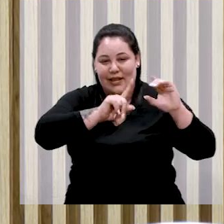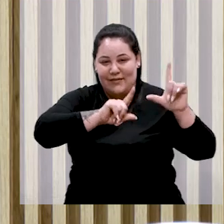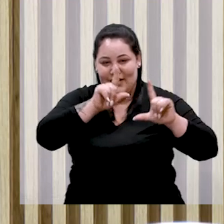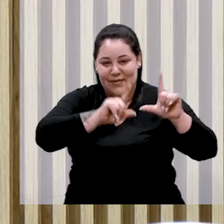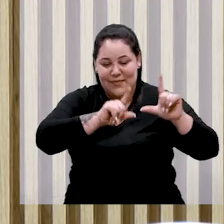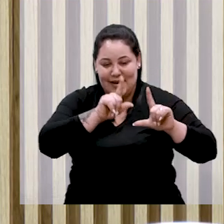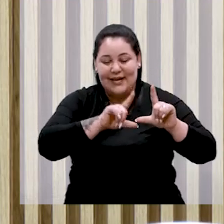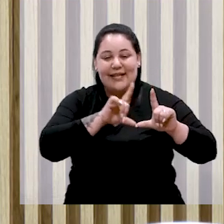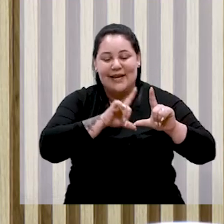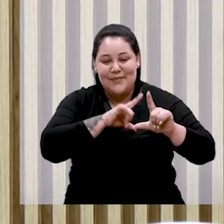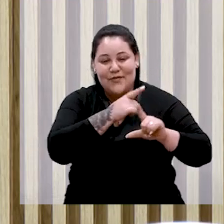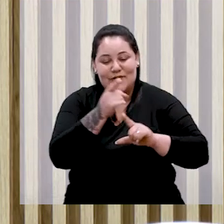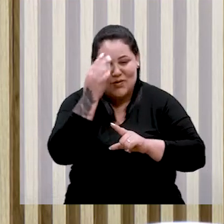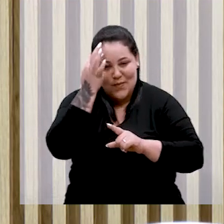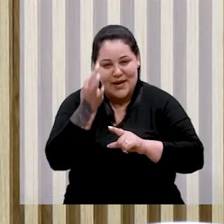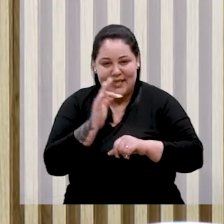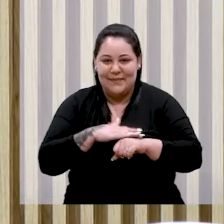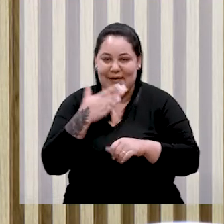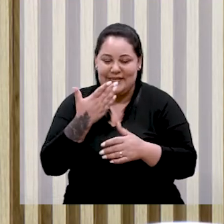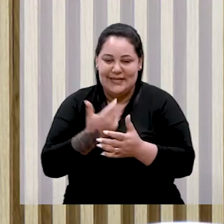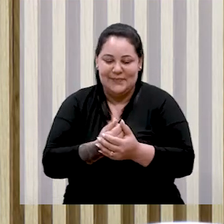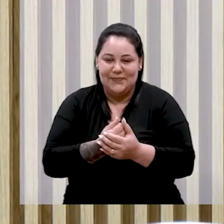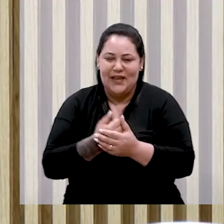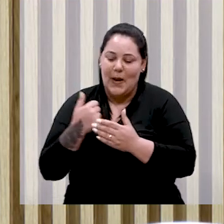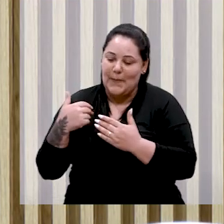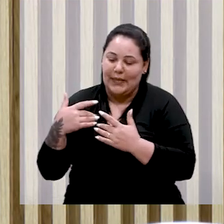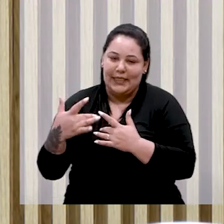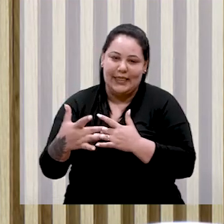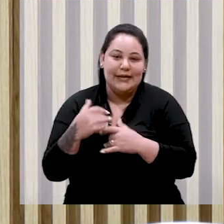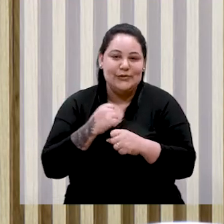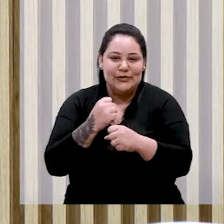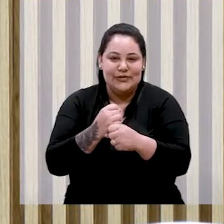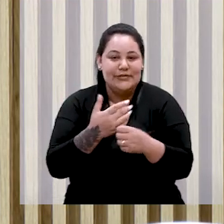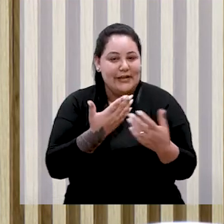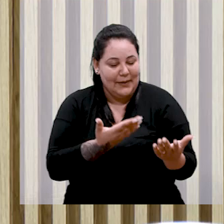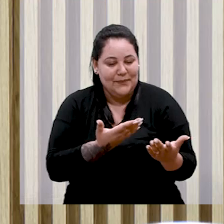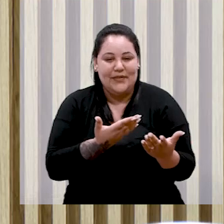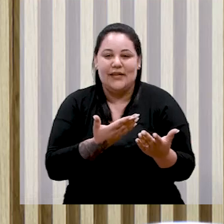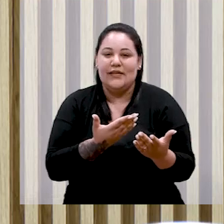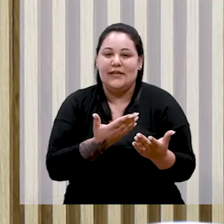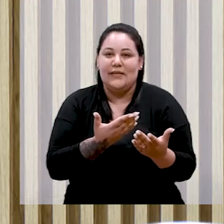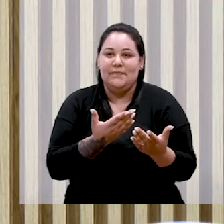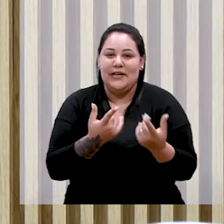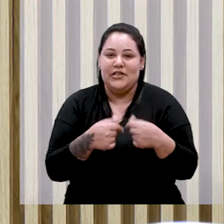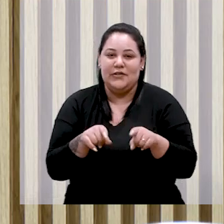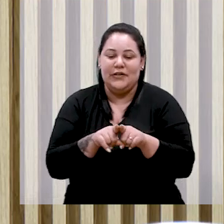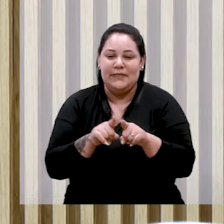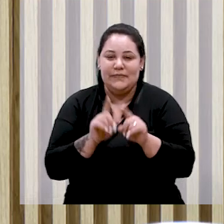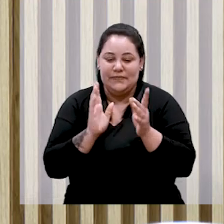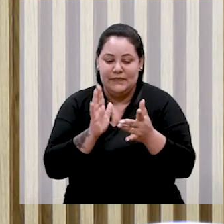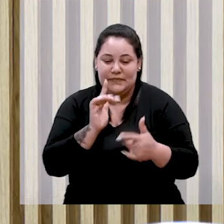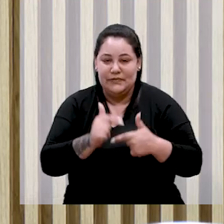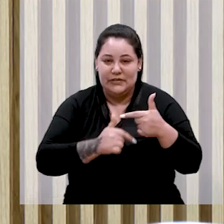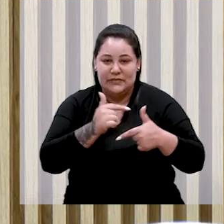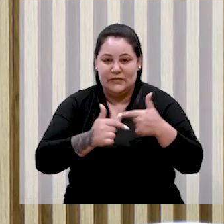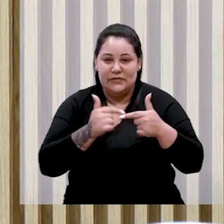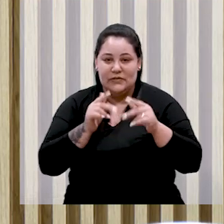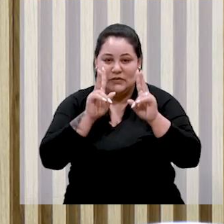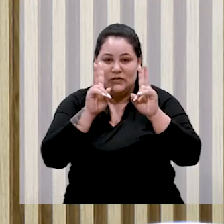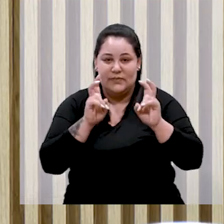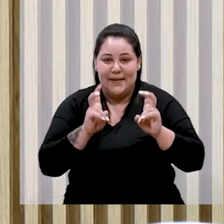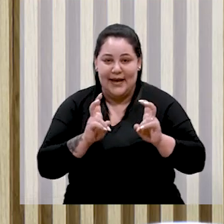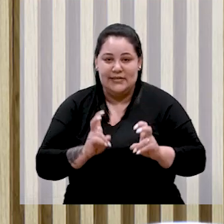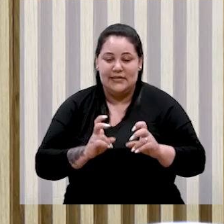Câmara Caxias, para que a gente entenda um pouco mais. E ao longo desses anos, né, Fábio, a gente trabalhou esse tema de